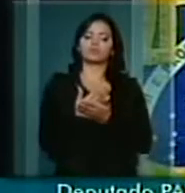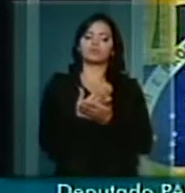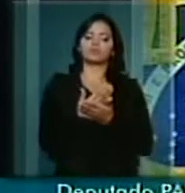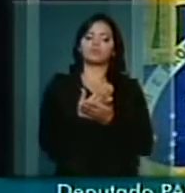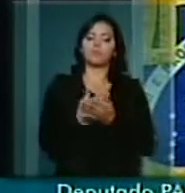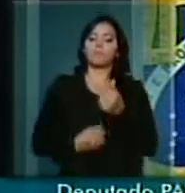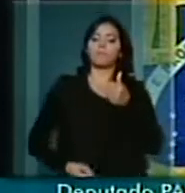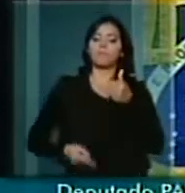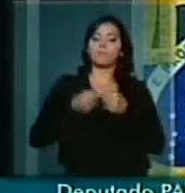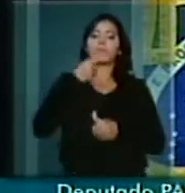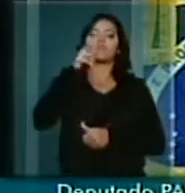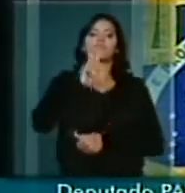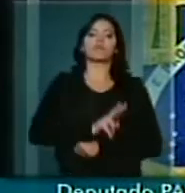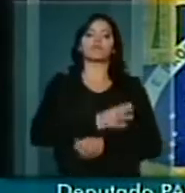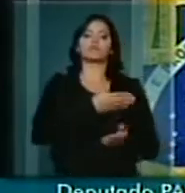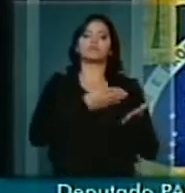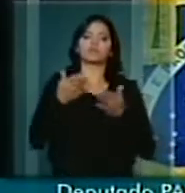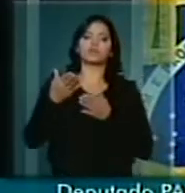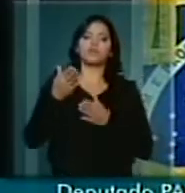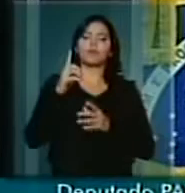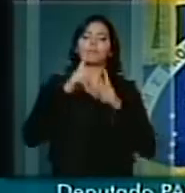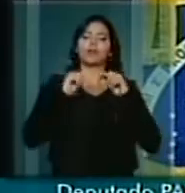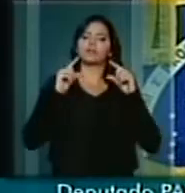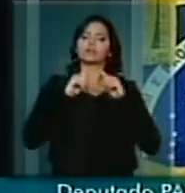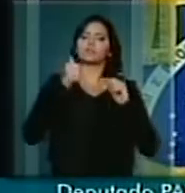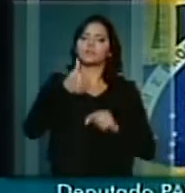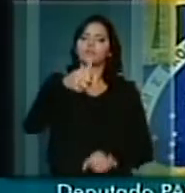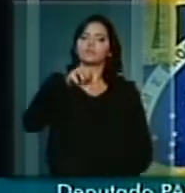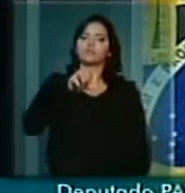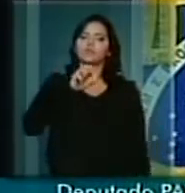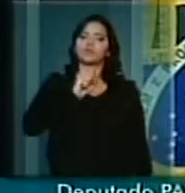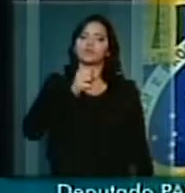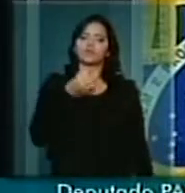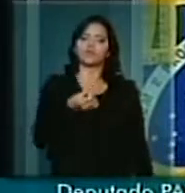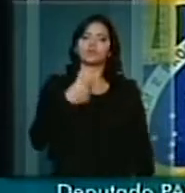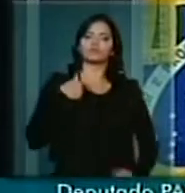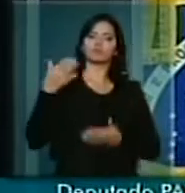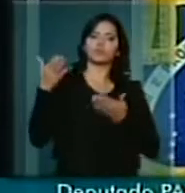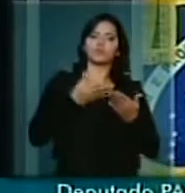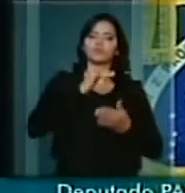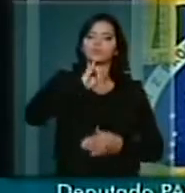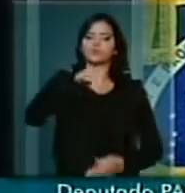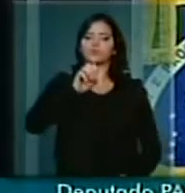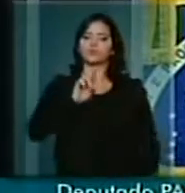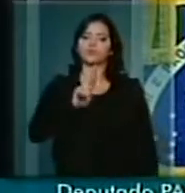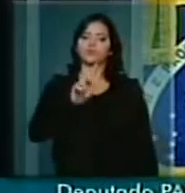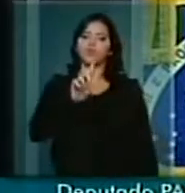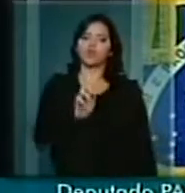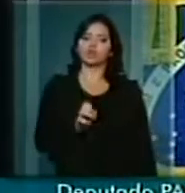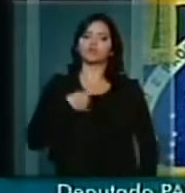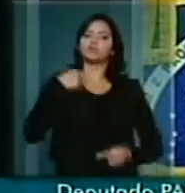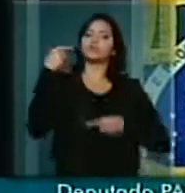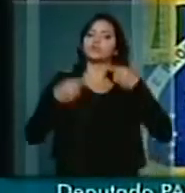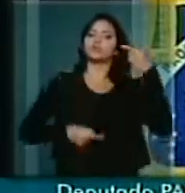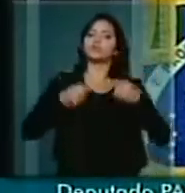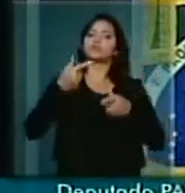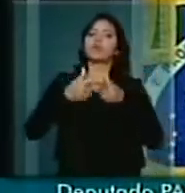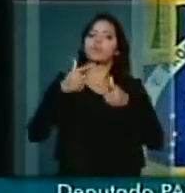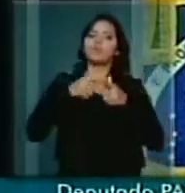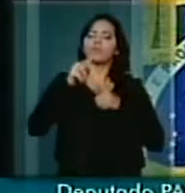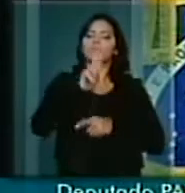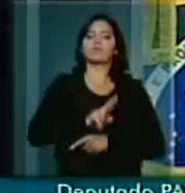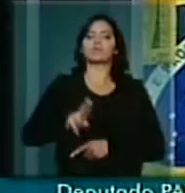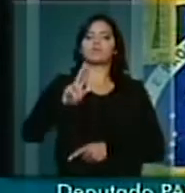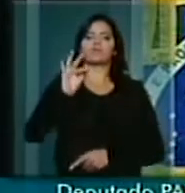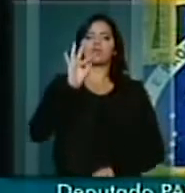vim a Brasília, em 1986, para sermos recebidos pelo Jorge Borrauser para discutir a crise da Universidade Federal de Santa